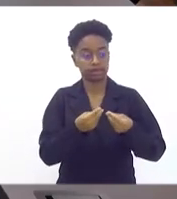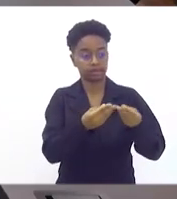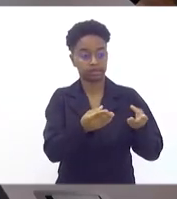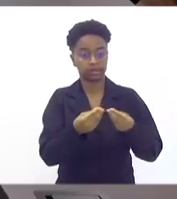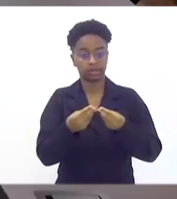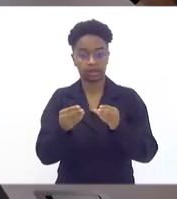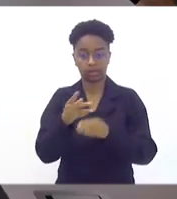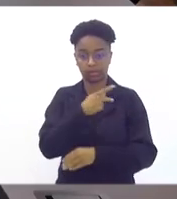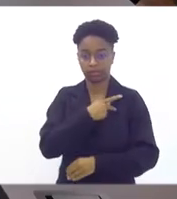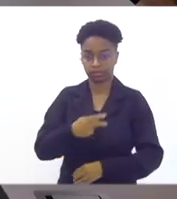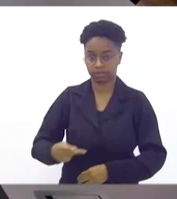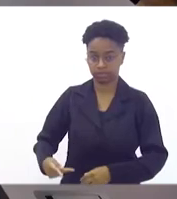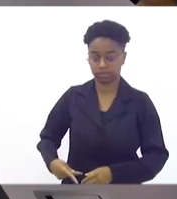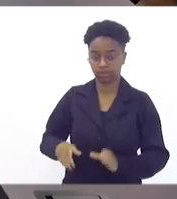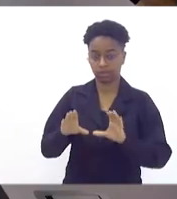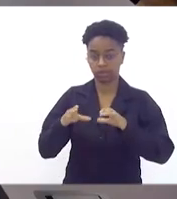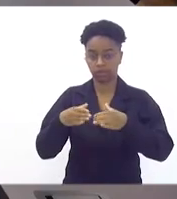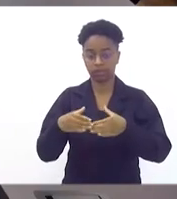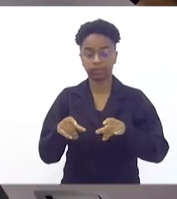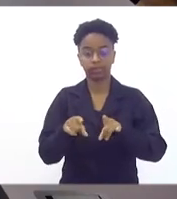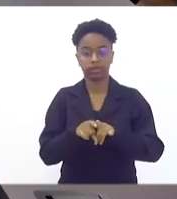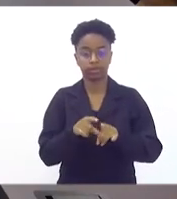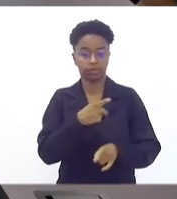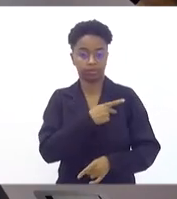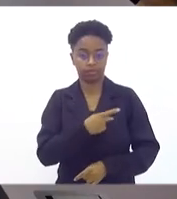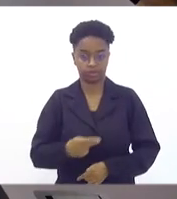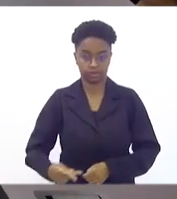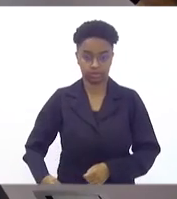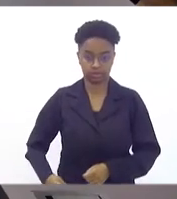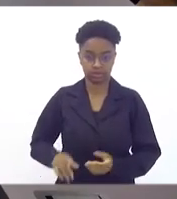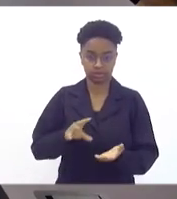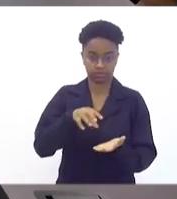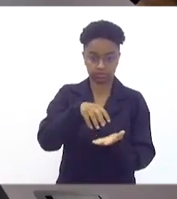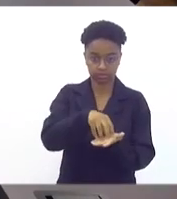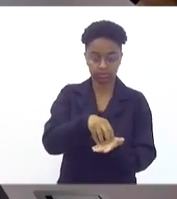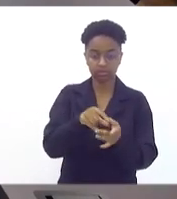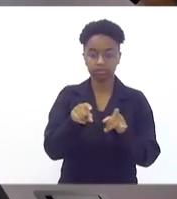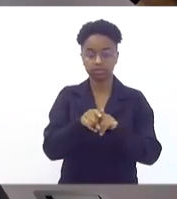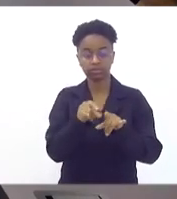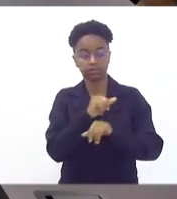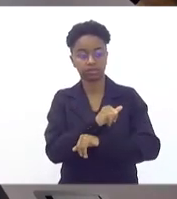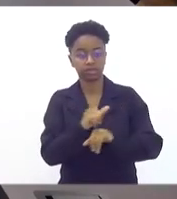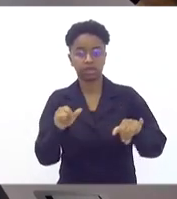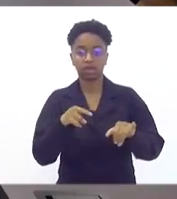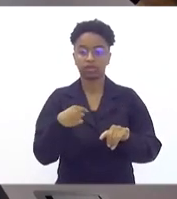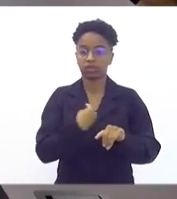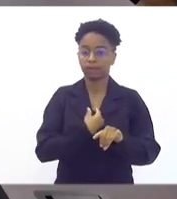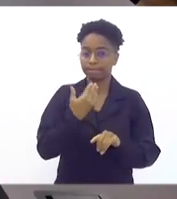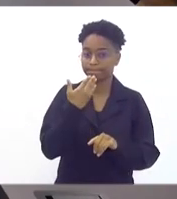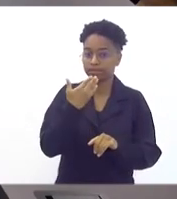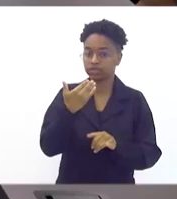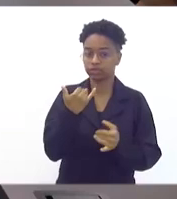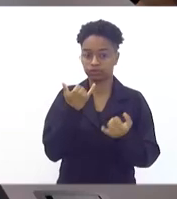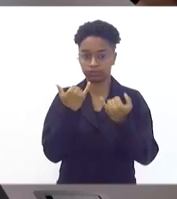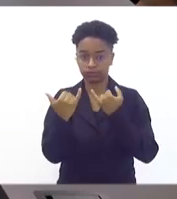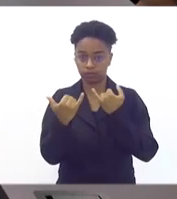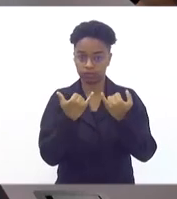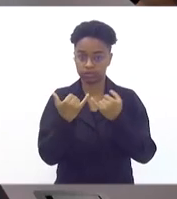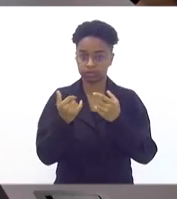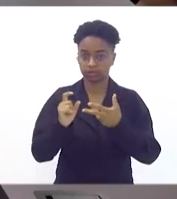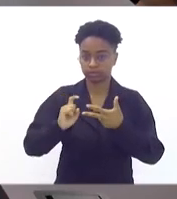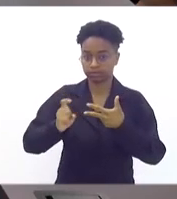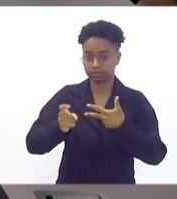da Comissão e também ao presidente da agência dizer que fizemos um pedido de informação ao executivo